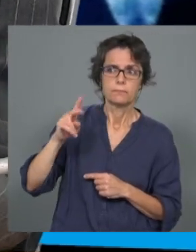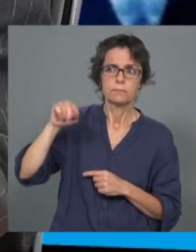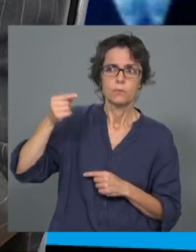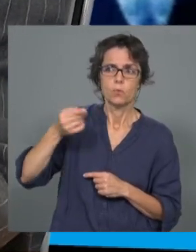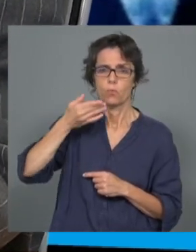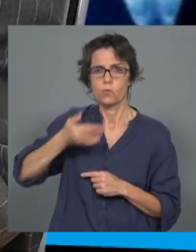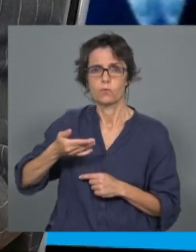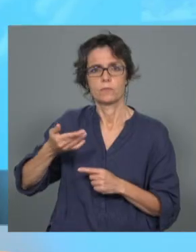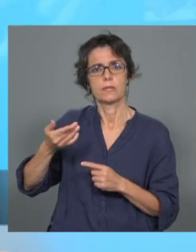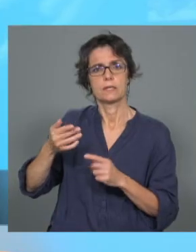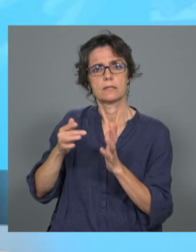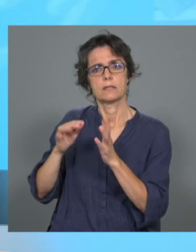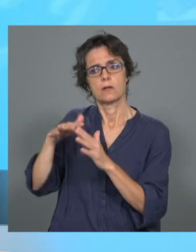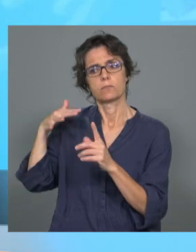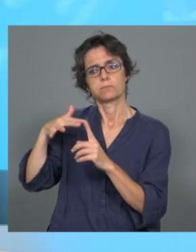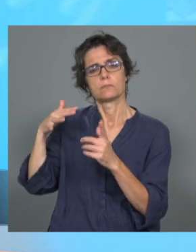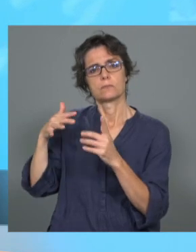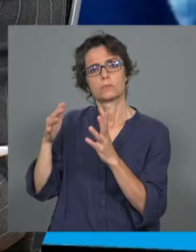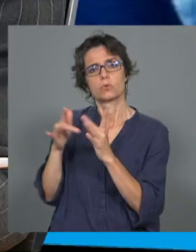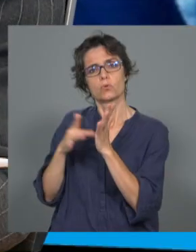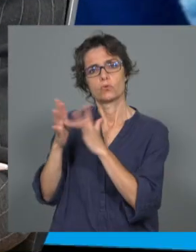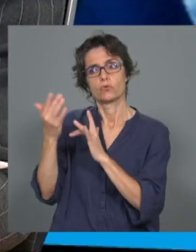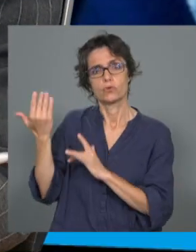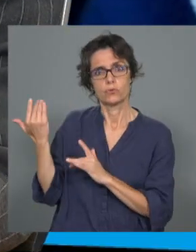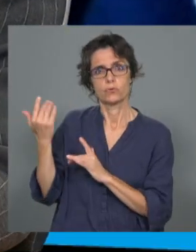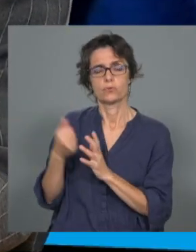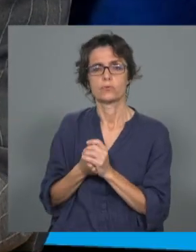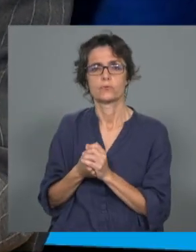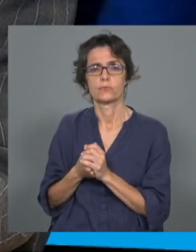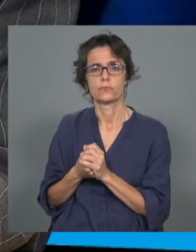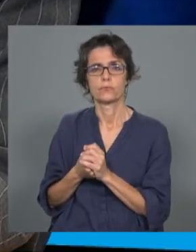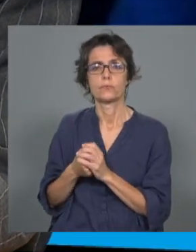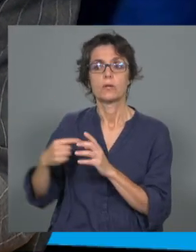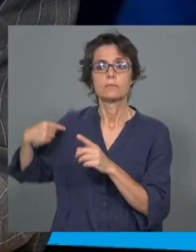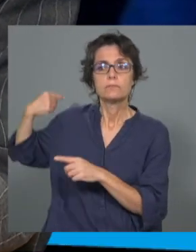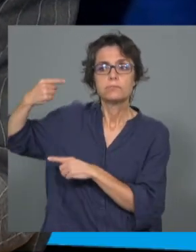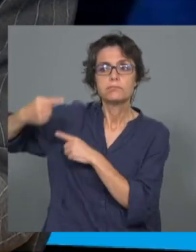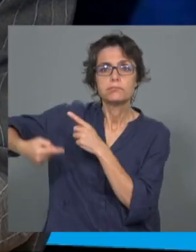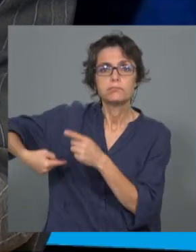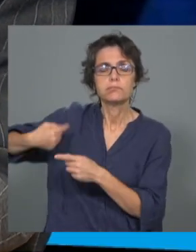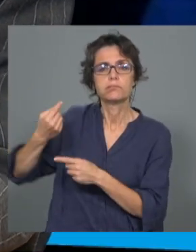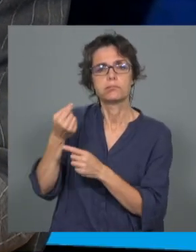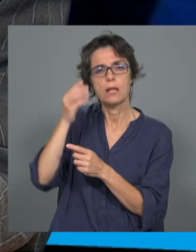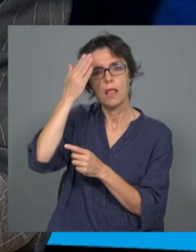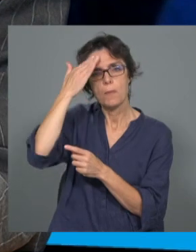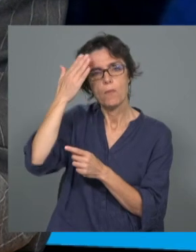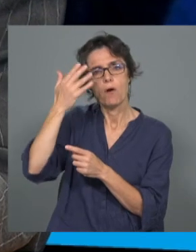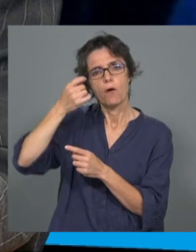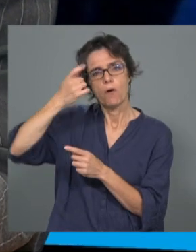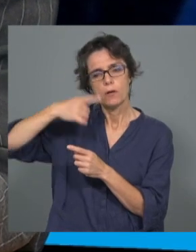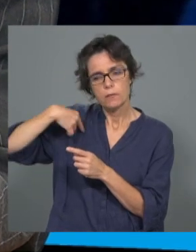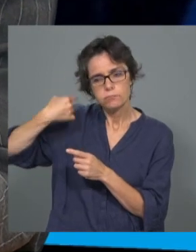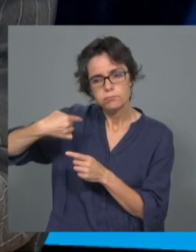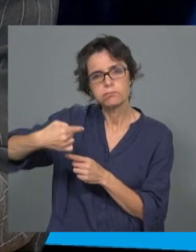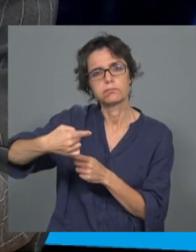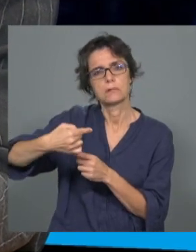dos discípulos com Jesus, que ele certamente terá recebido também da memória, da tradição narrada já à